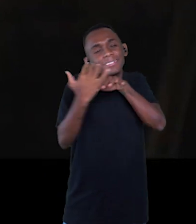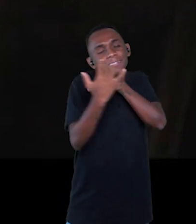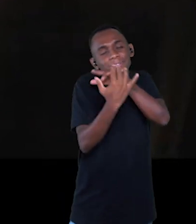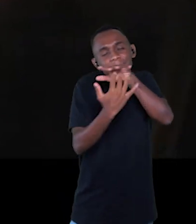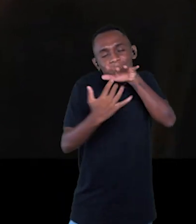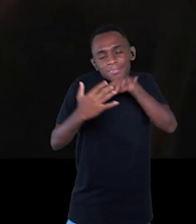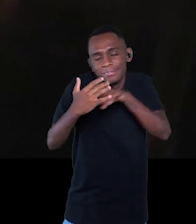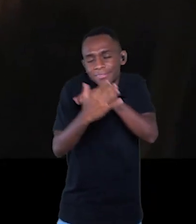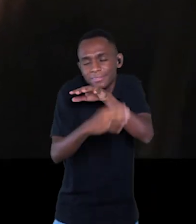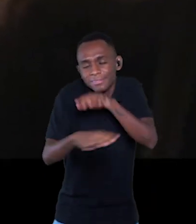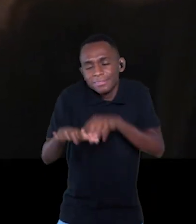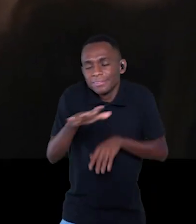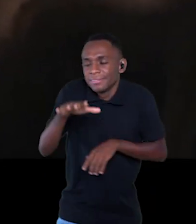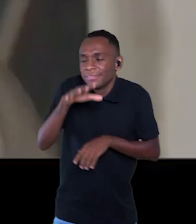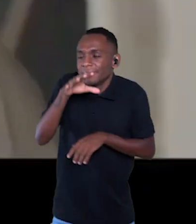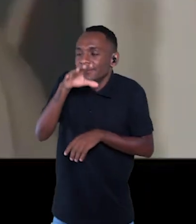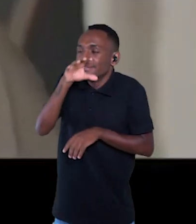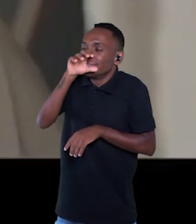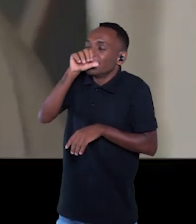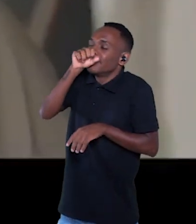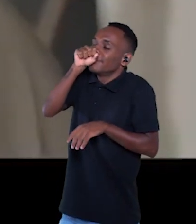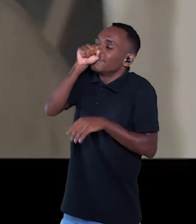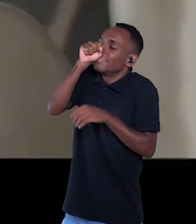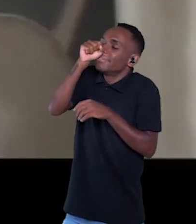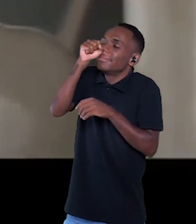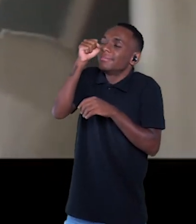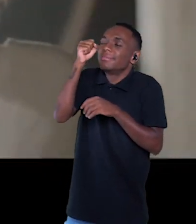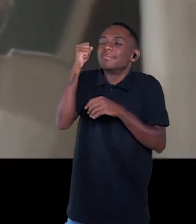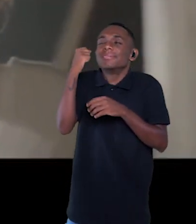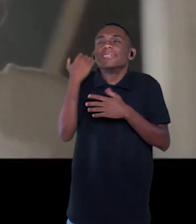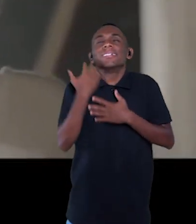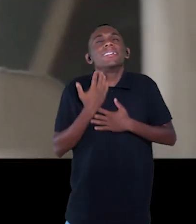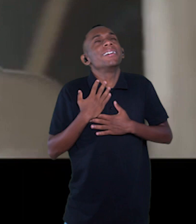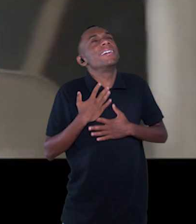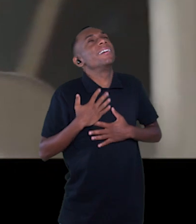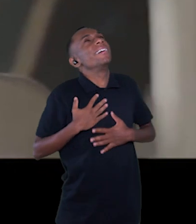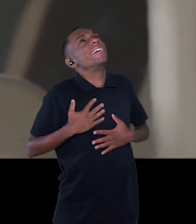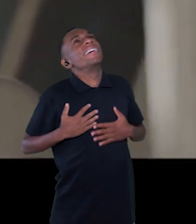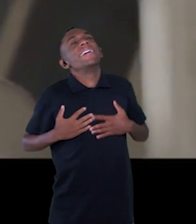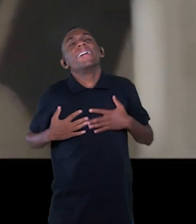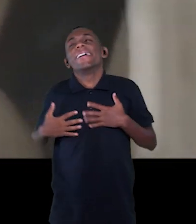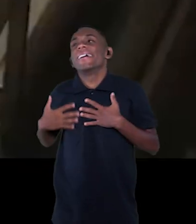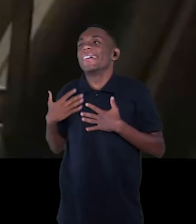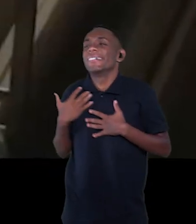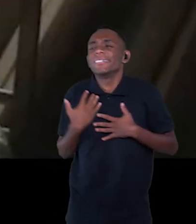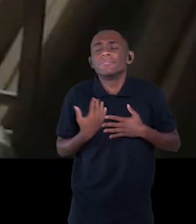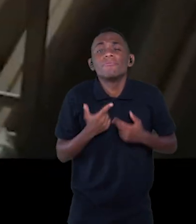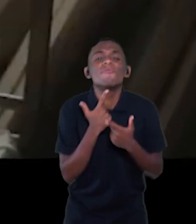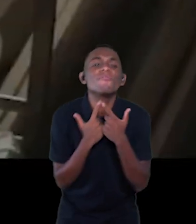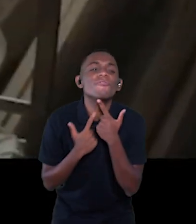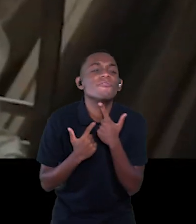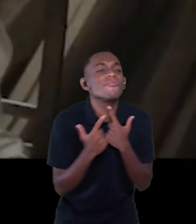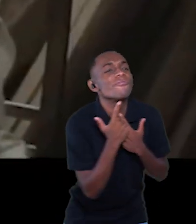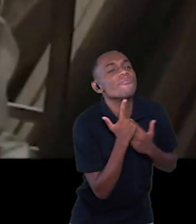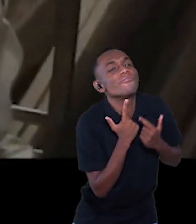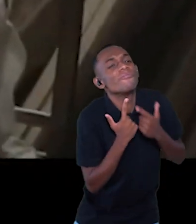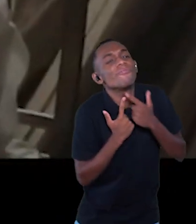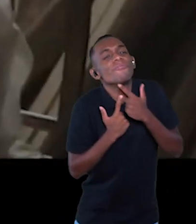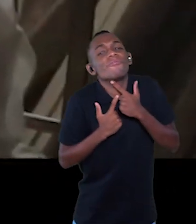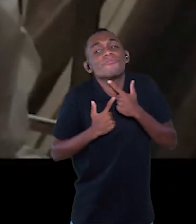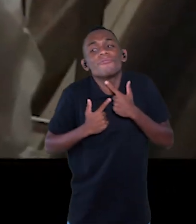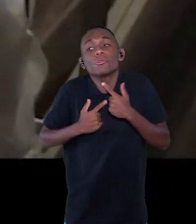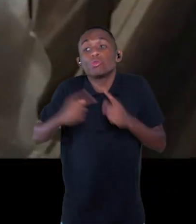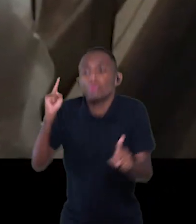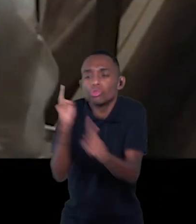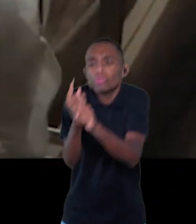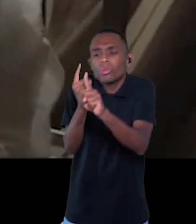Boca, cheiro, eu te vejo como me convém. Vontade de despir